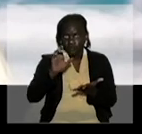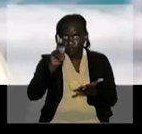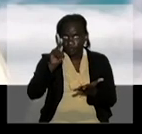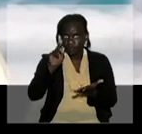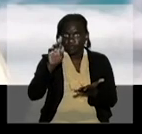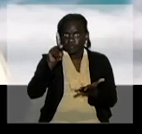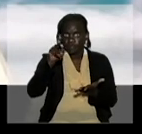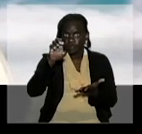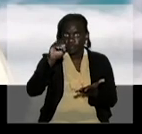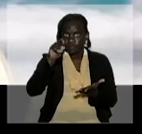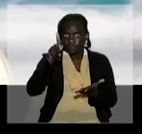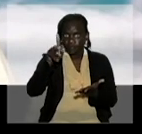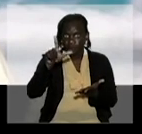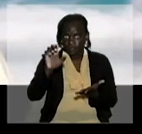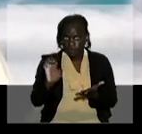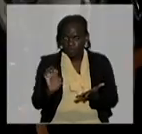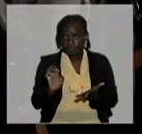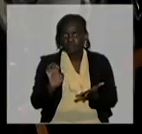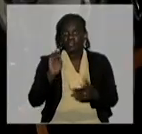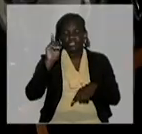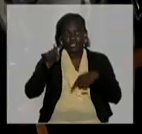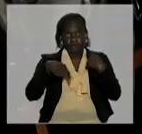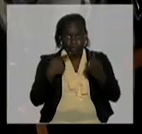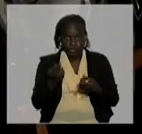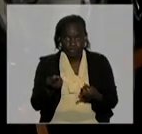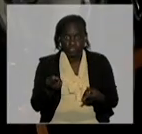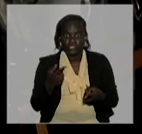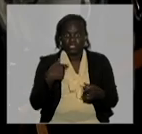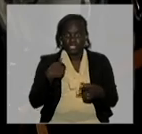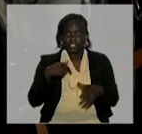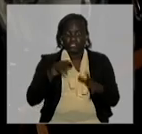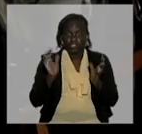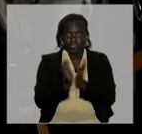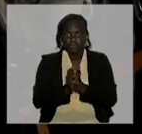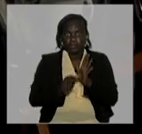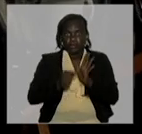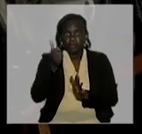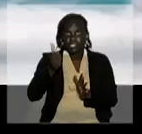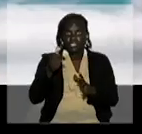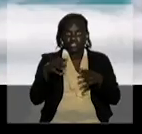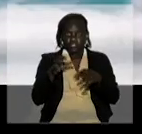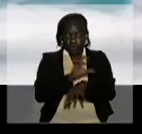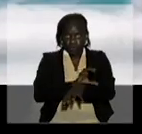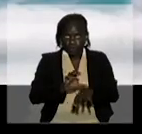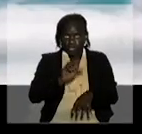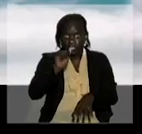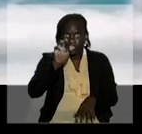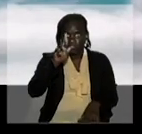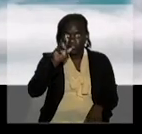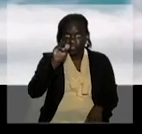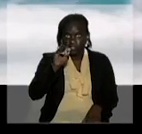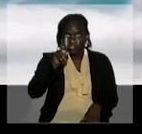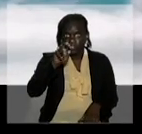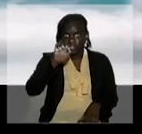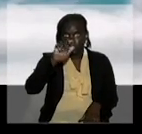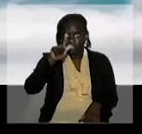People. Depois fiz parte da primeira formação do grupo cultural